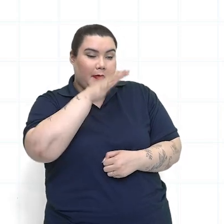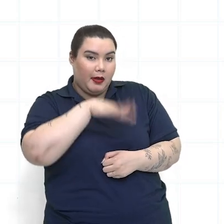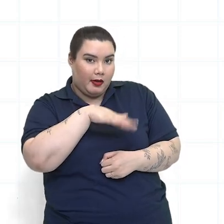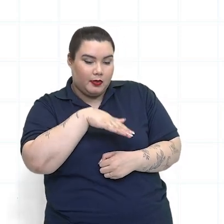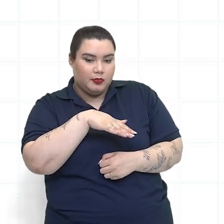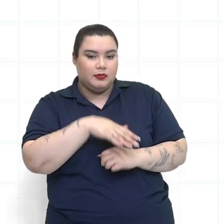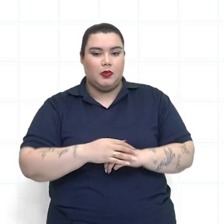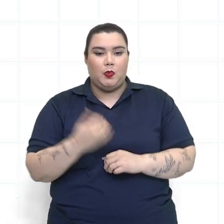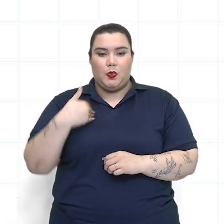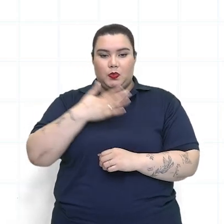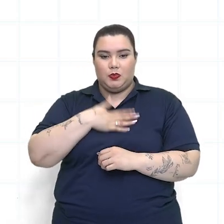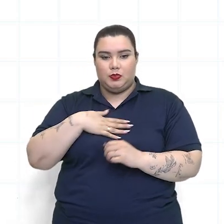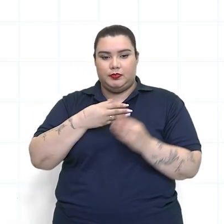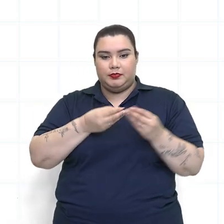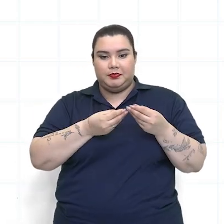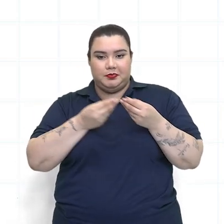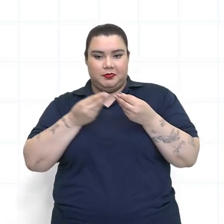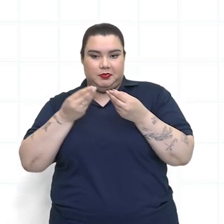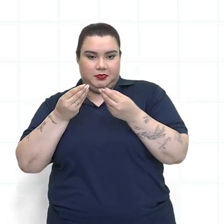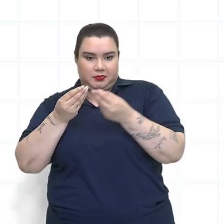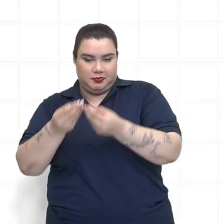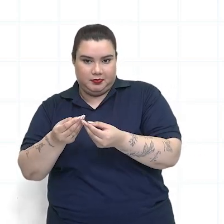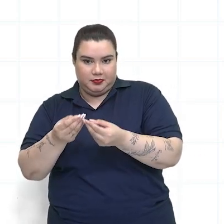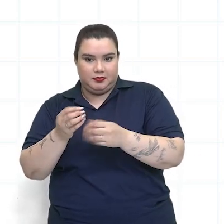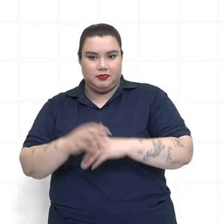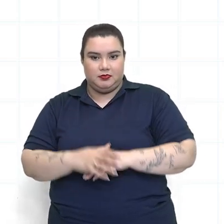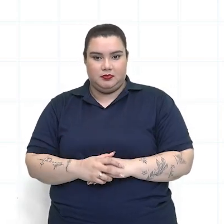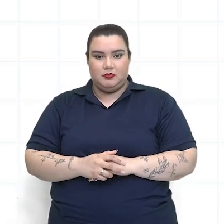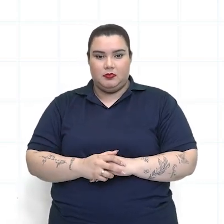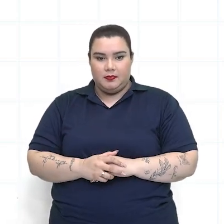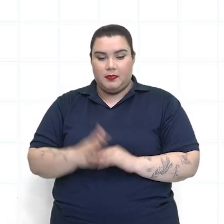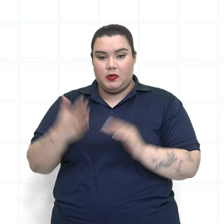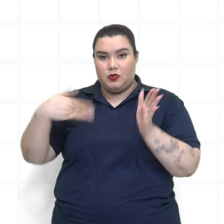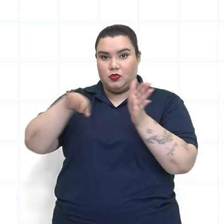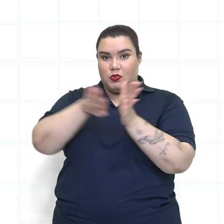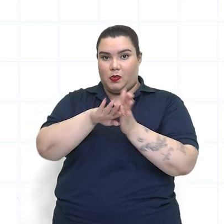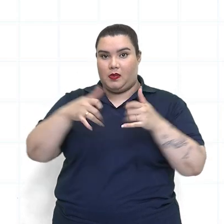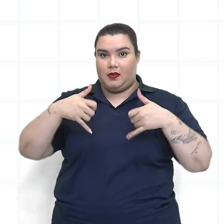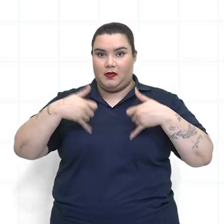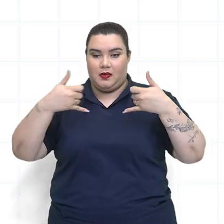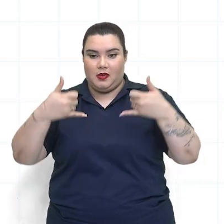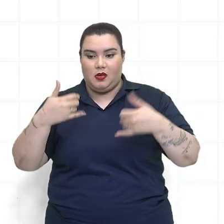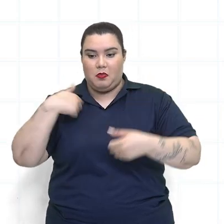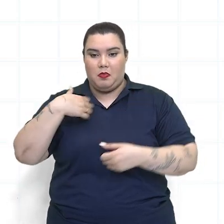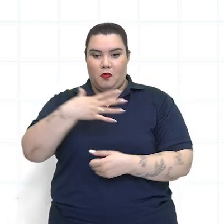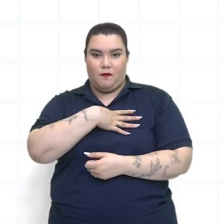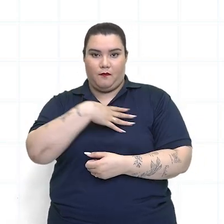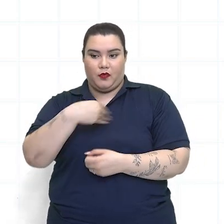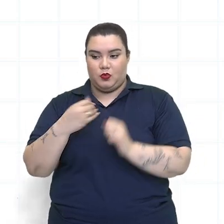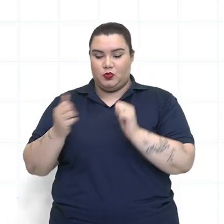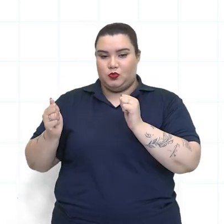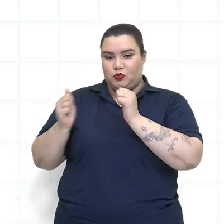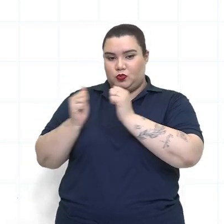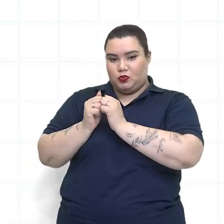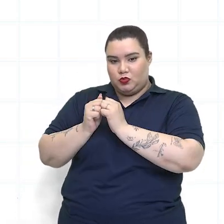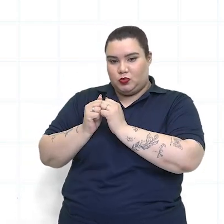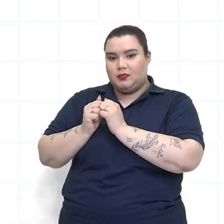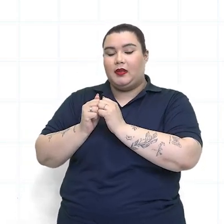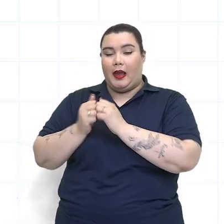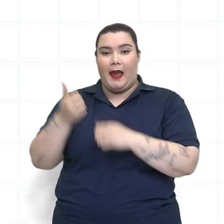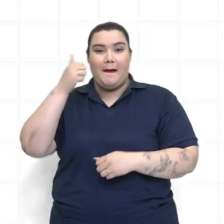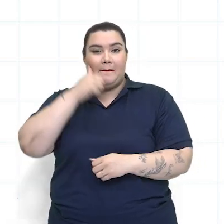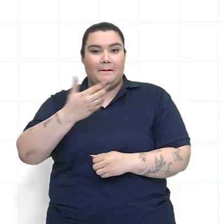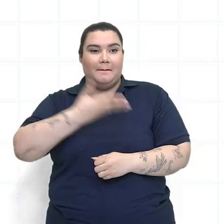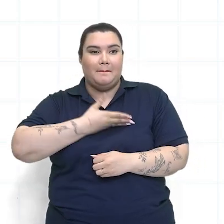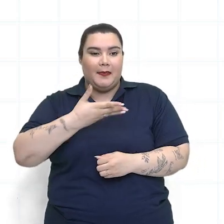Eu gostei e levei. Quando chegamos ao aniversário, eu e meu filho fomos